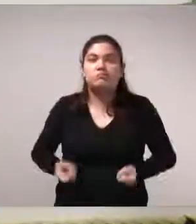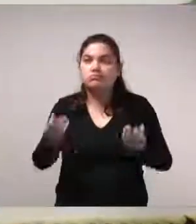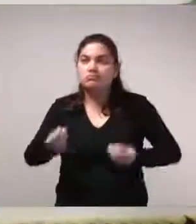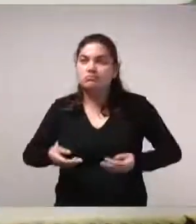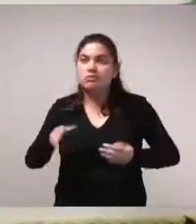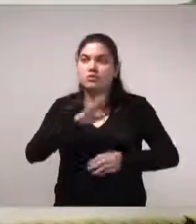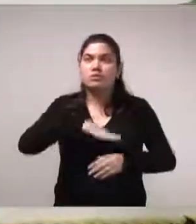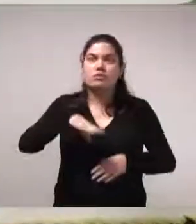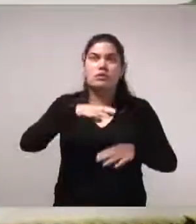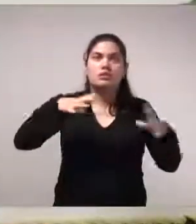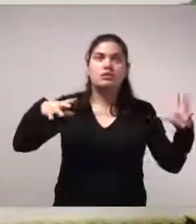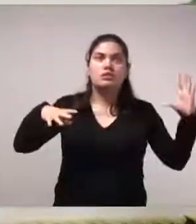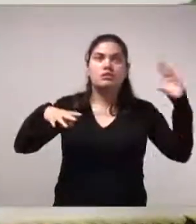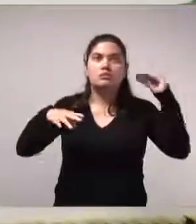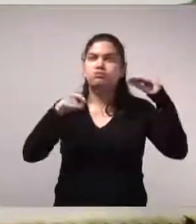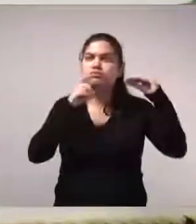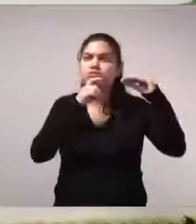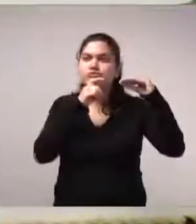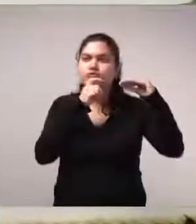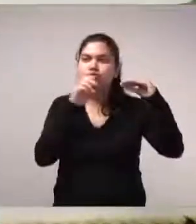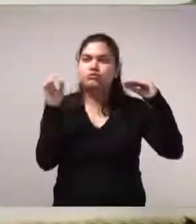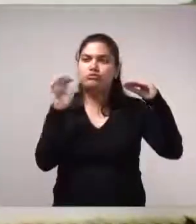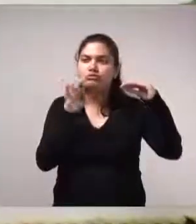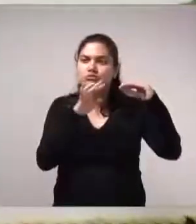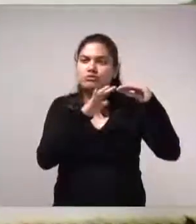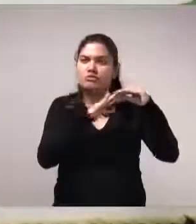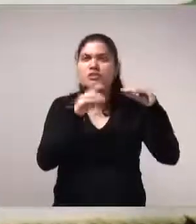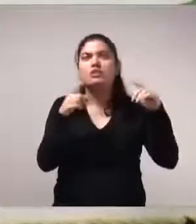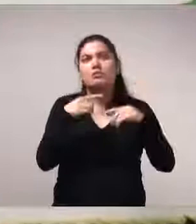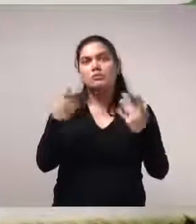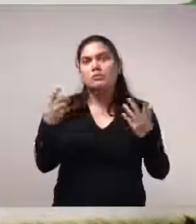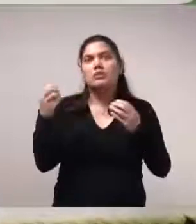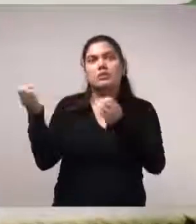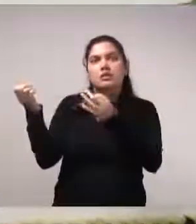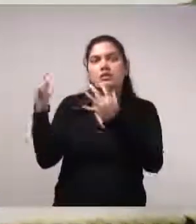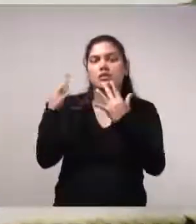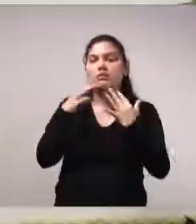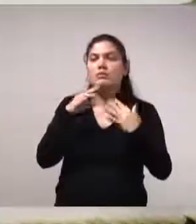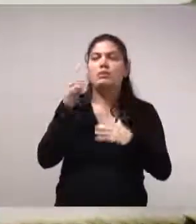ar-condicionado, mas se eu fecho demais, eu vou ter problema com a questão da iluminação natural.